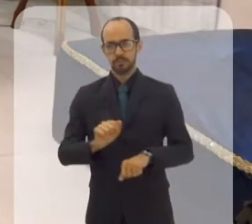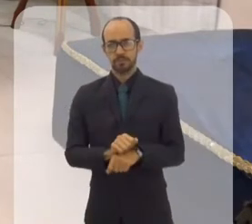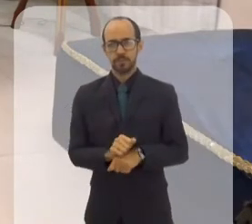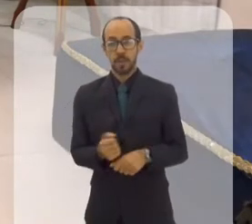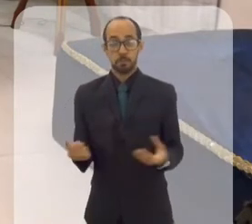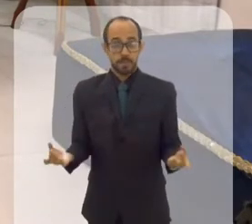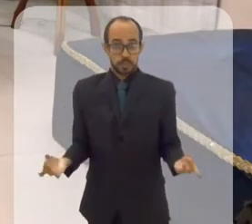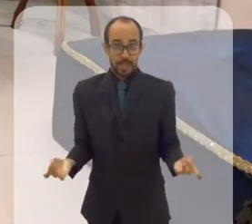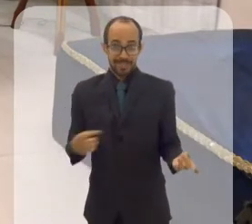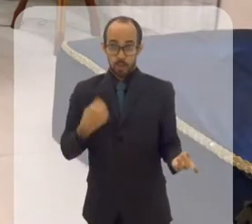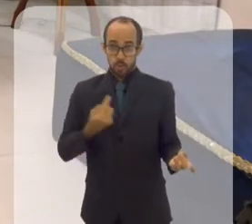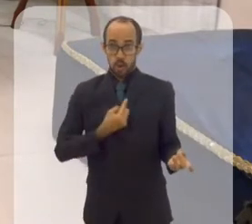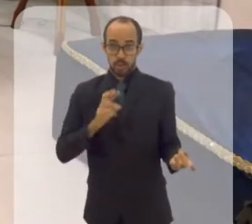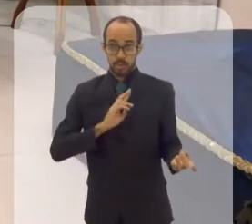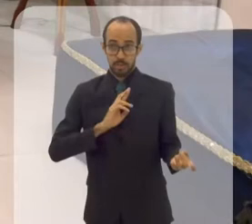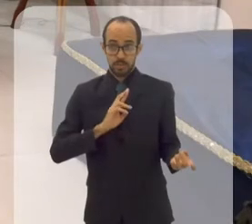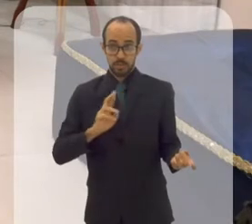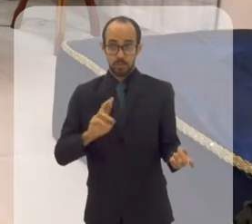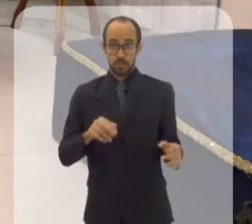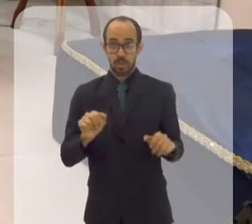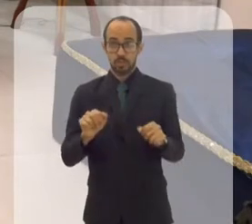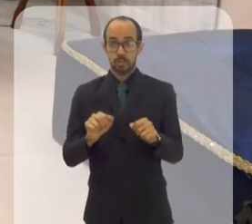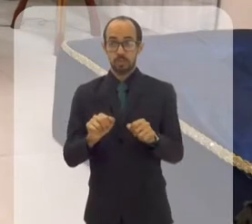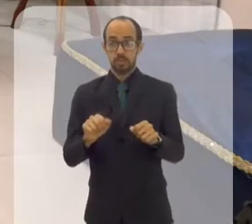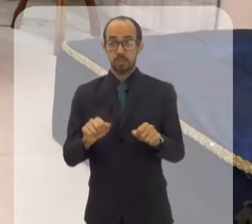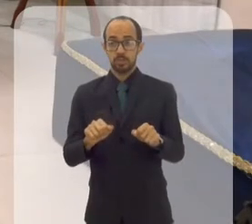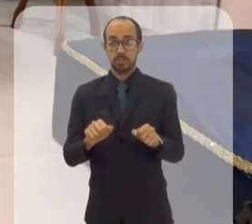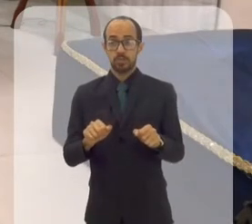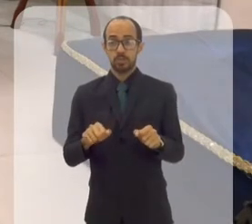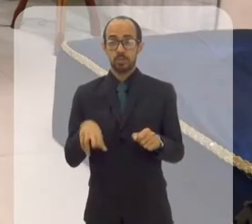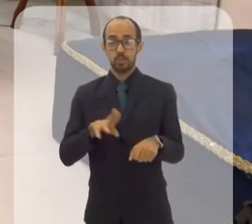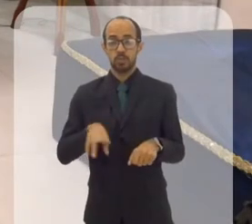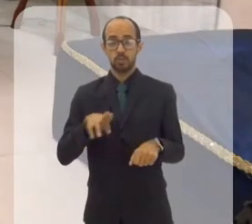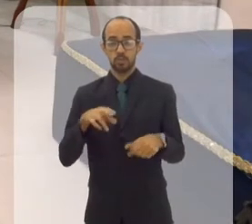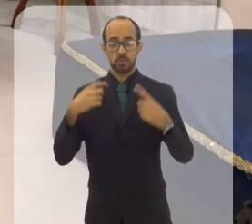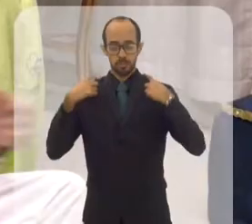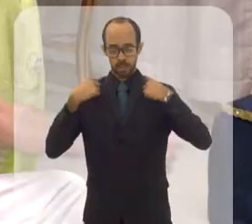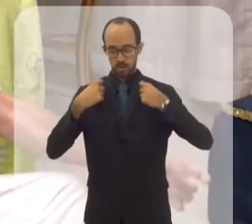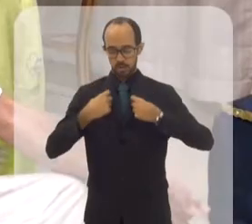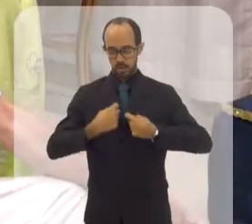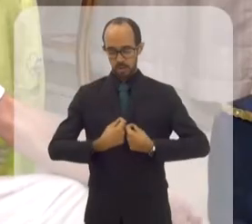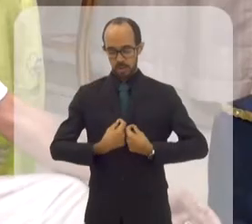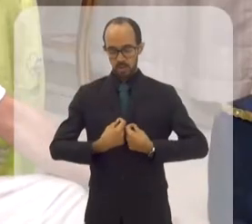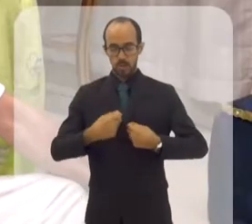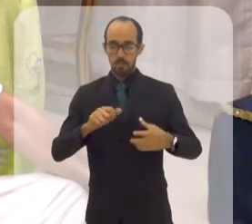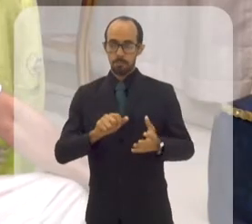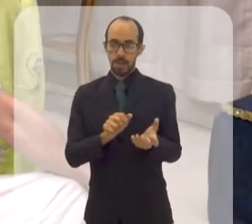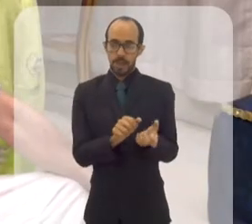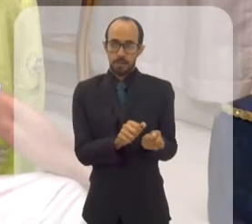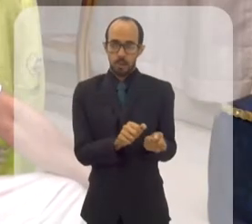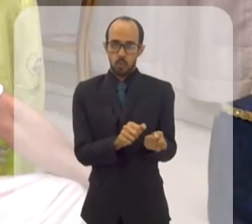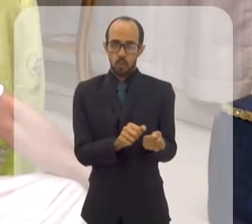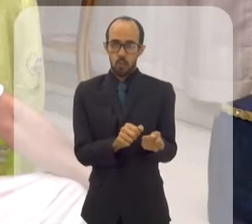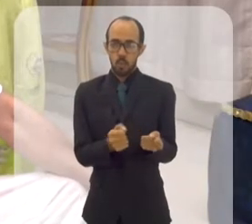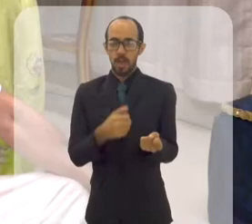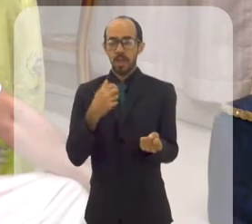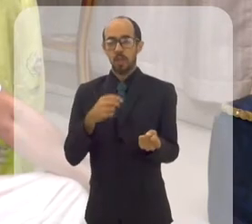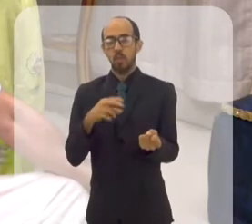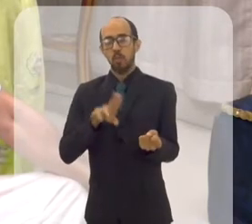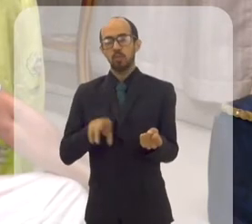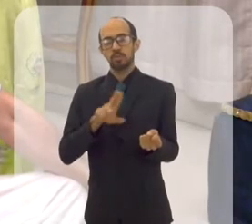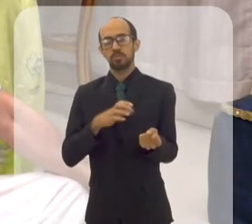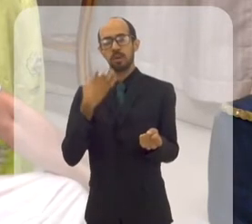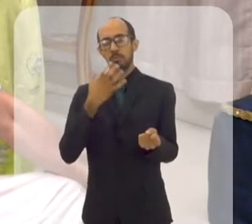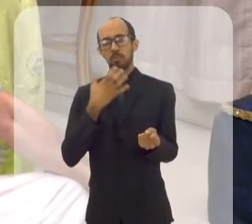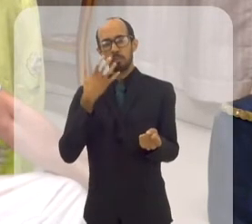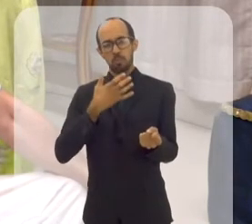nossa meditação, a nossa, né? A gente pega a japa na mãozinha, no nosso cordão. Canta o mantra Hare Krishna, Hare Krishna,